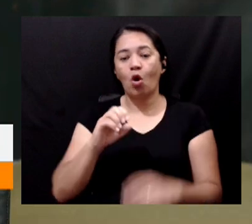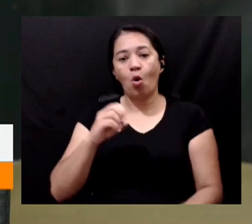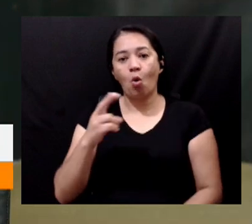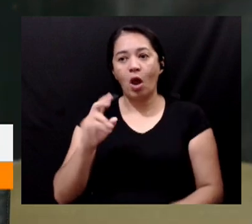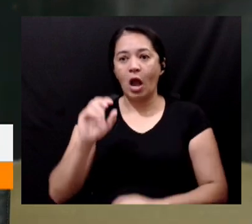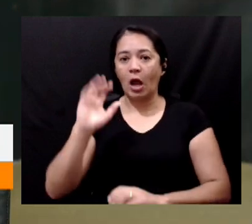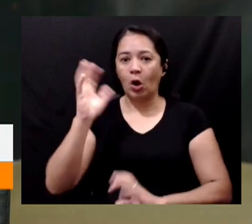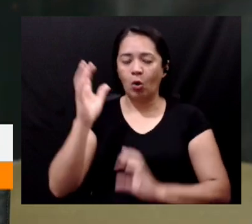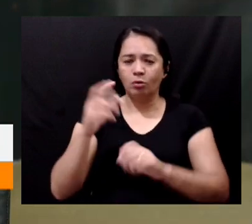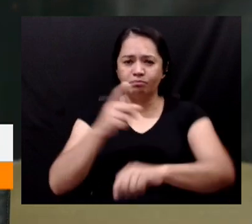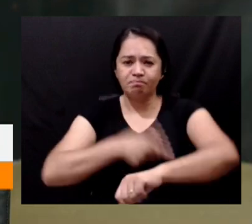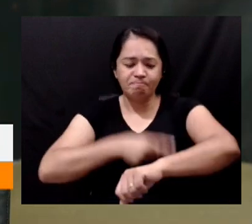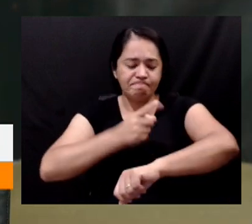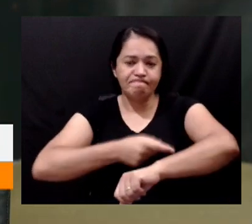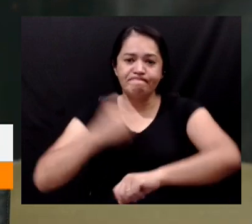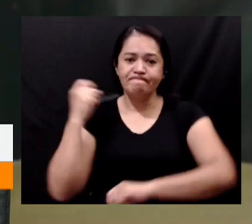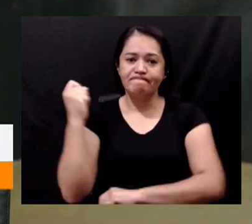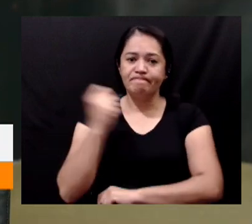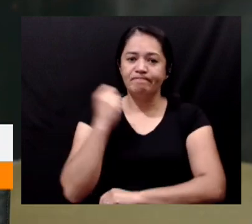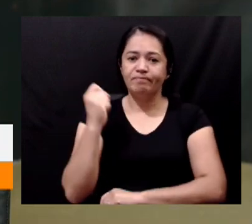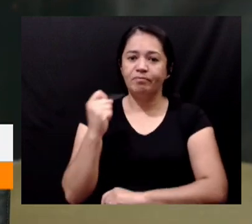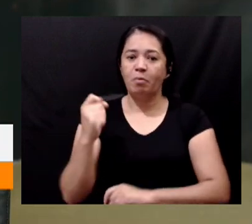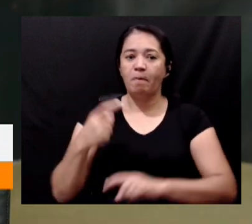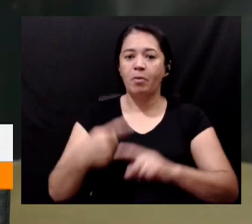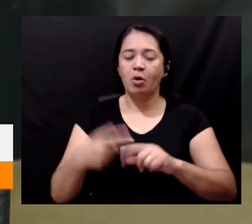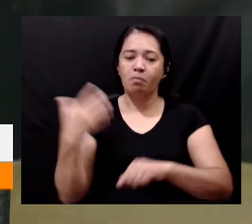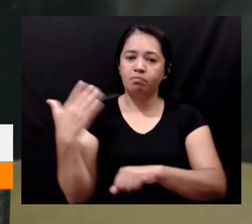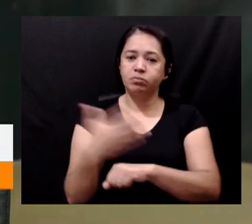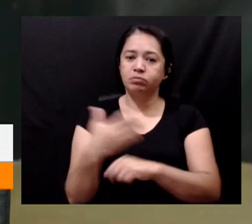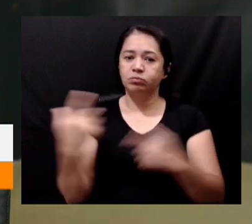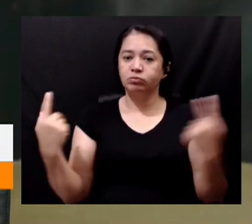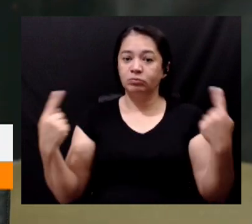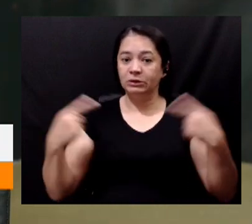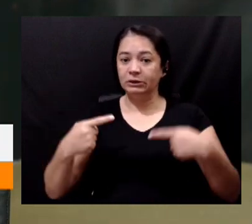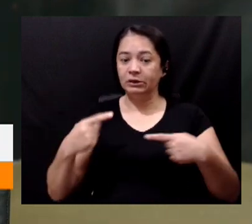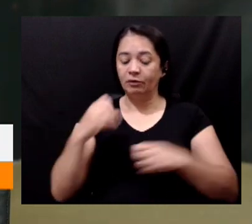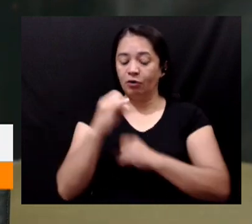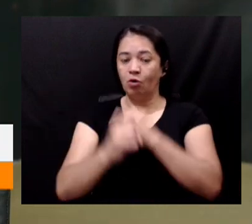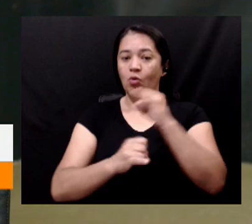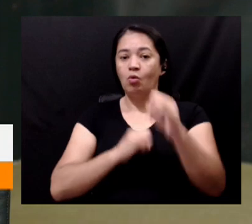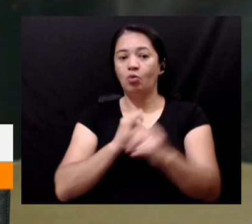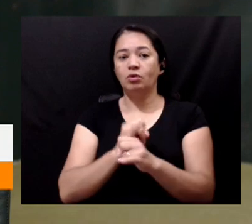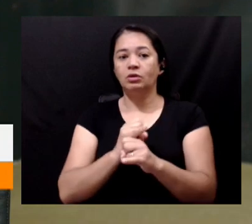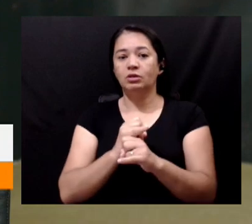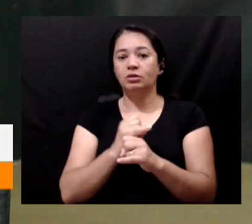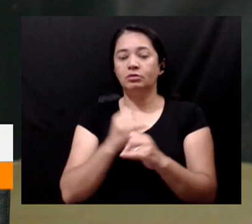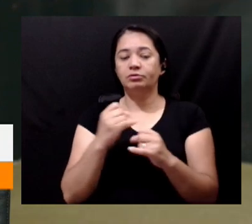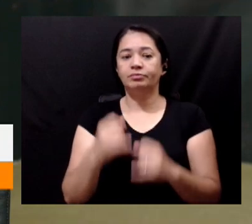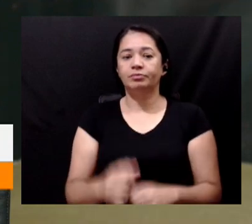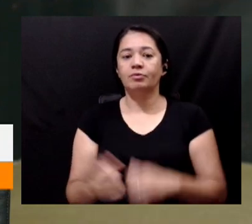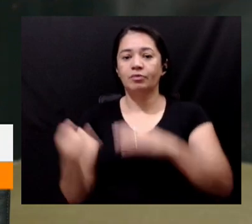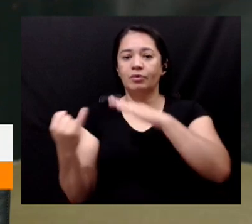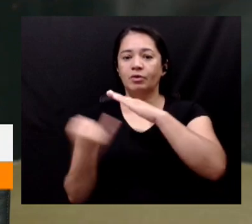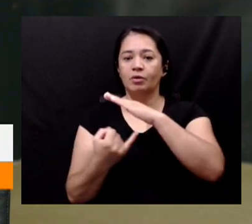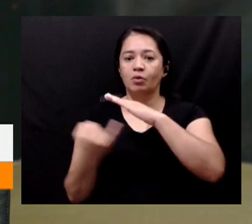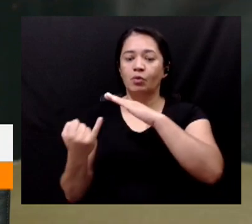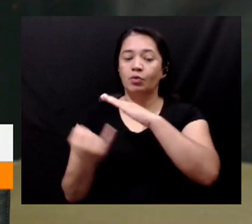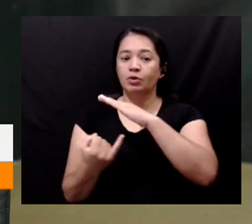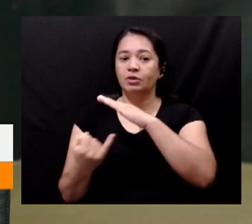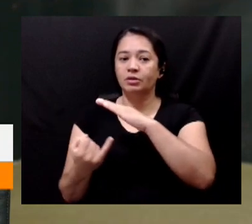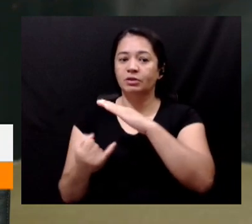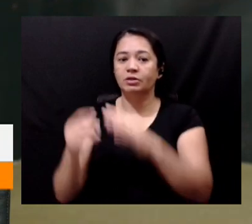participarem aí de jogos ou desafios online, segundo dados do Instituto Jimmy